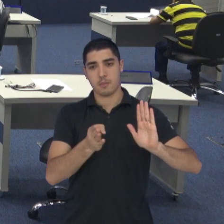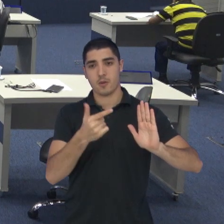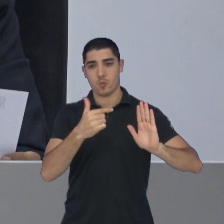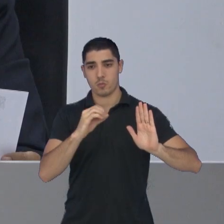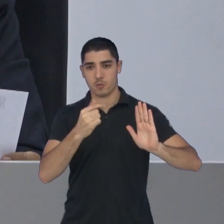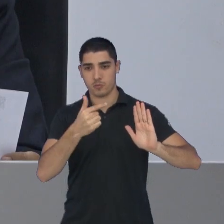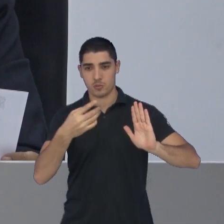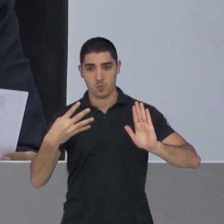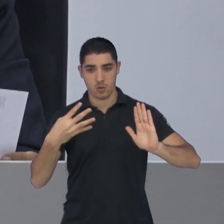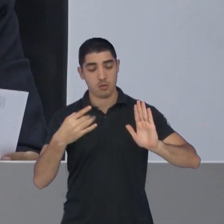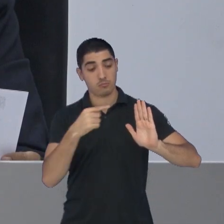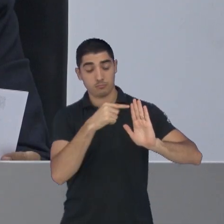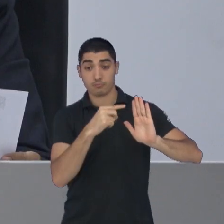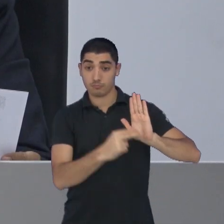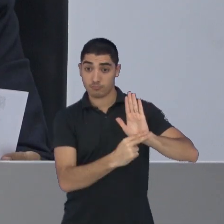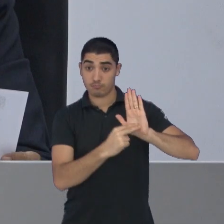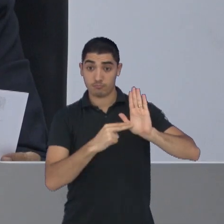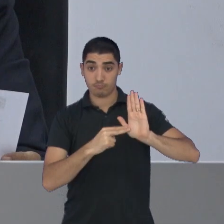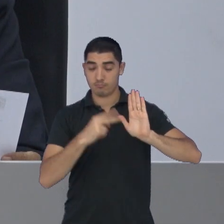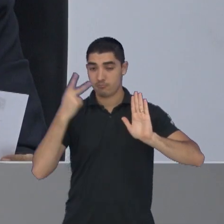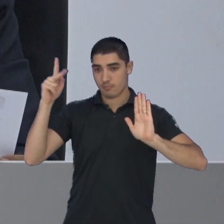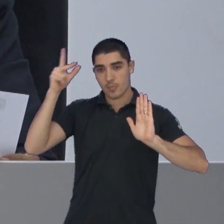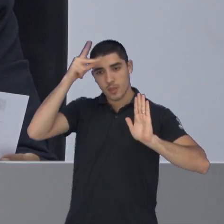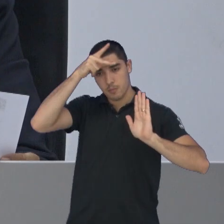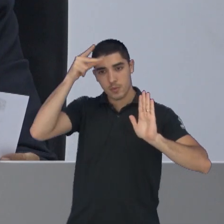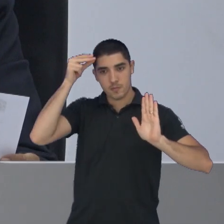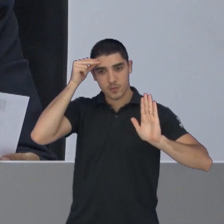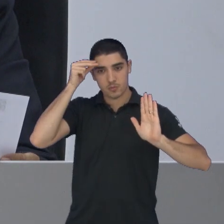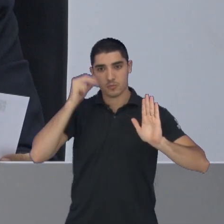80/2024, autoria do Poder Executivo.